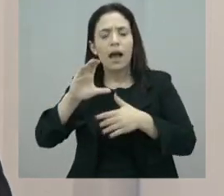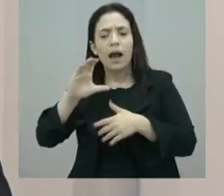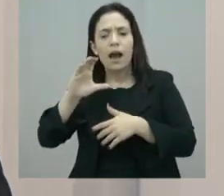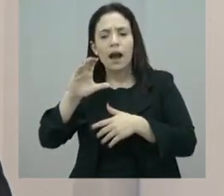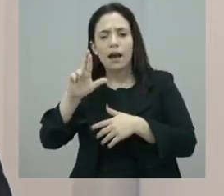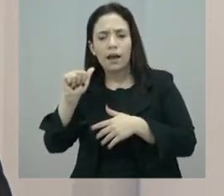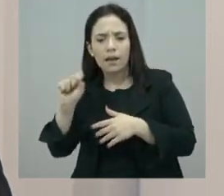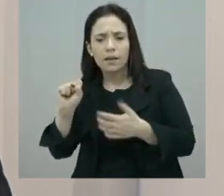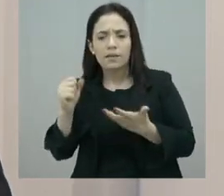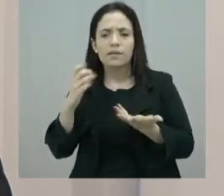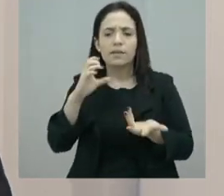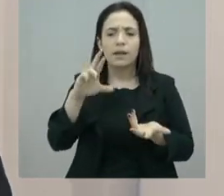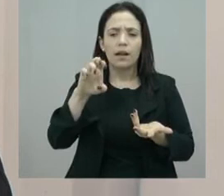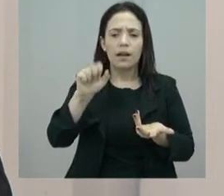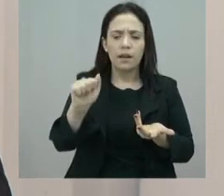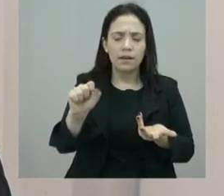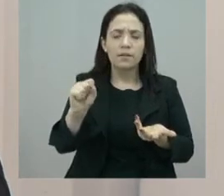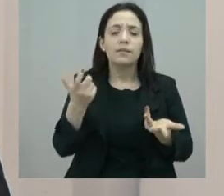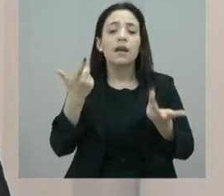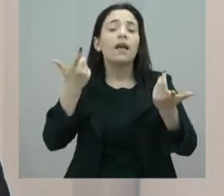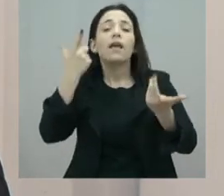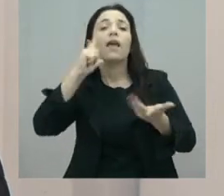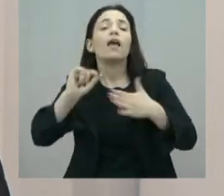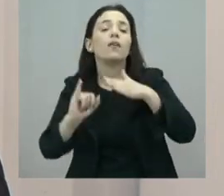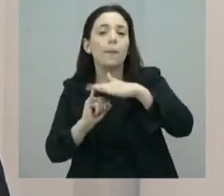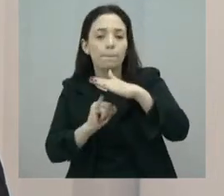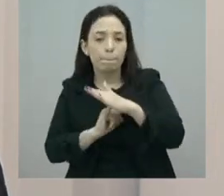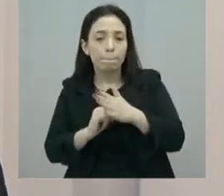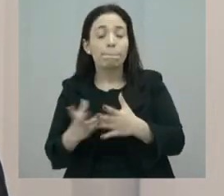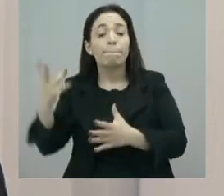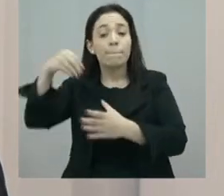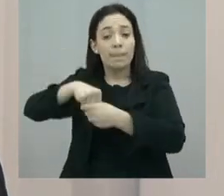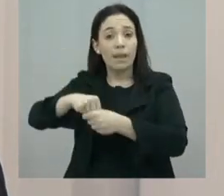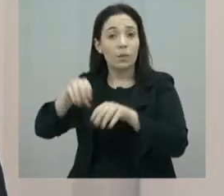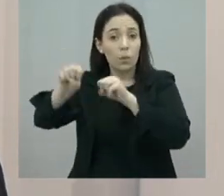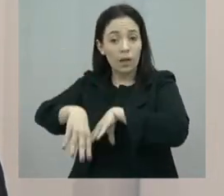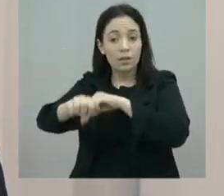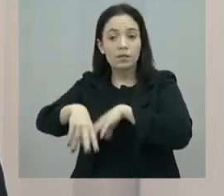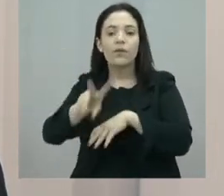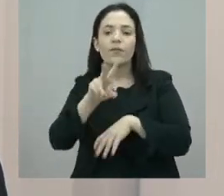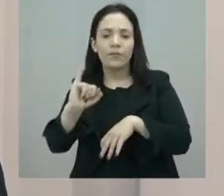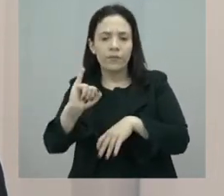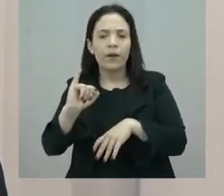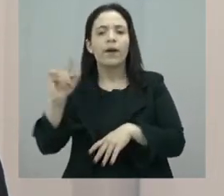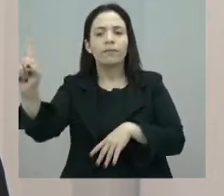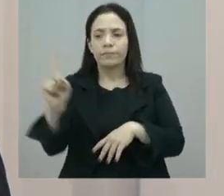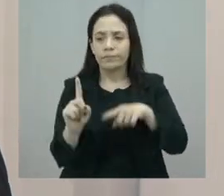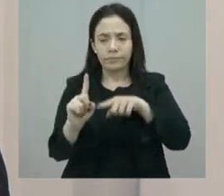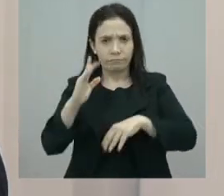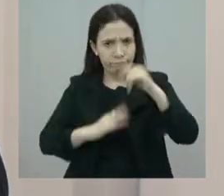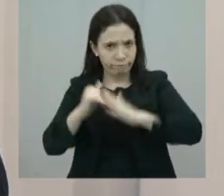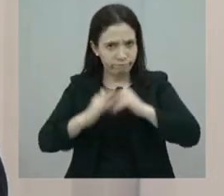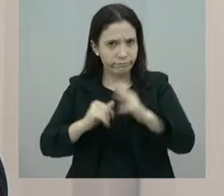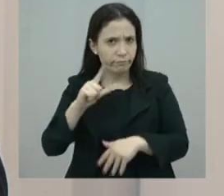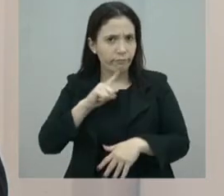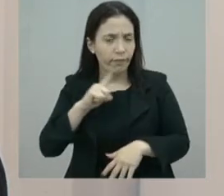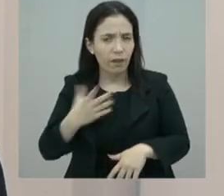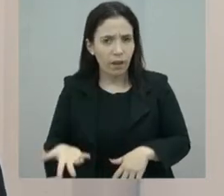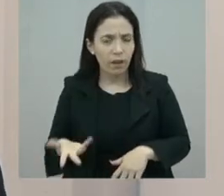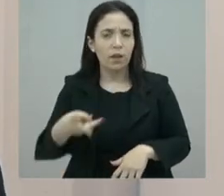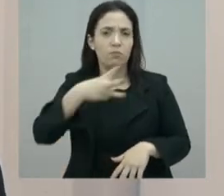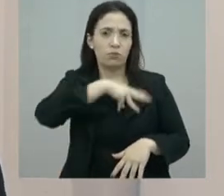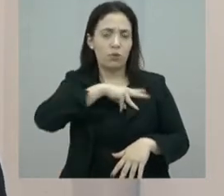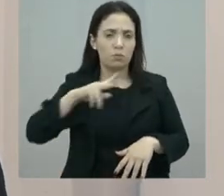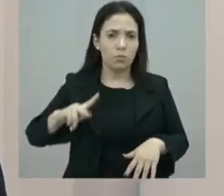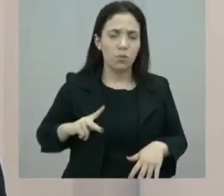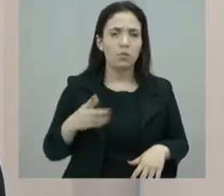o CREAS? Na educação, nós vamos ter pessoas capacitadas para fazer a escuta especializada. O Ministério Público, nem o